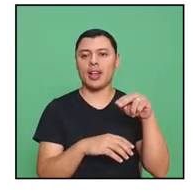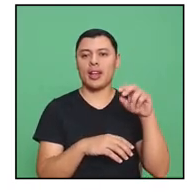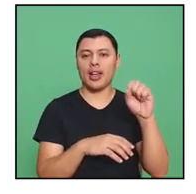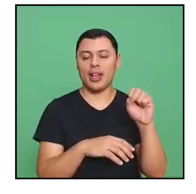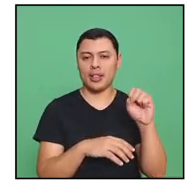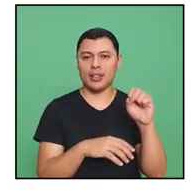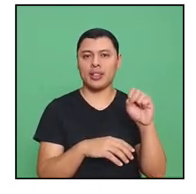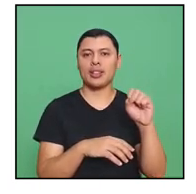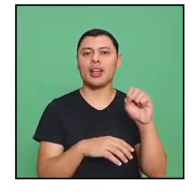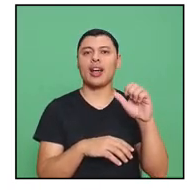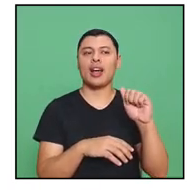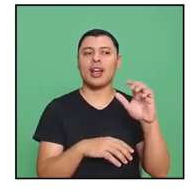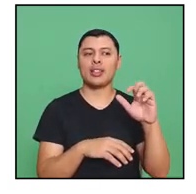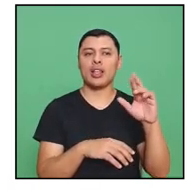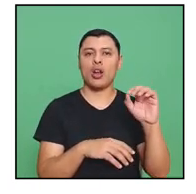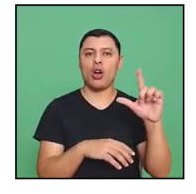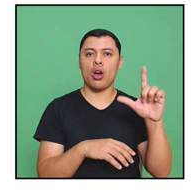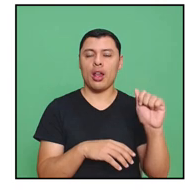nsacerola.eth.